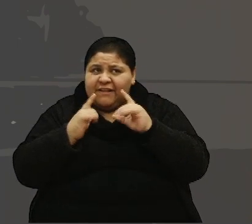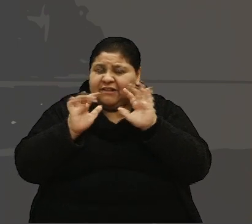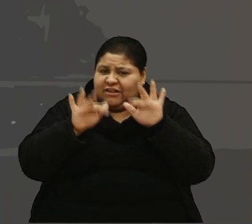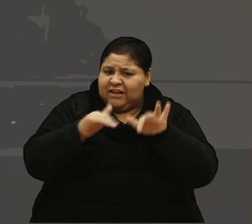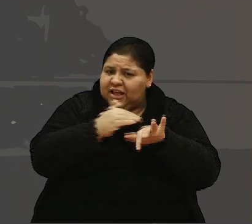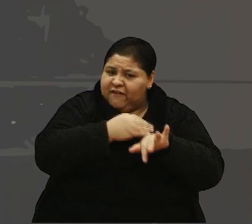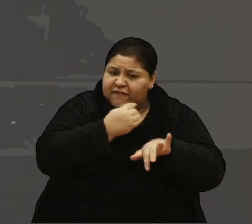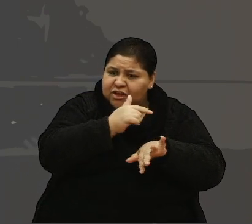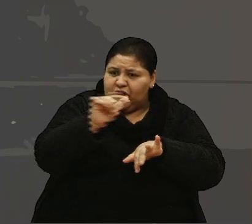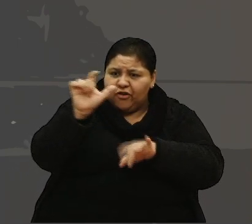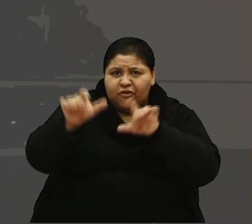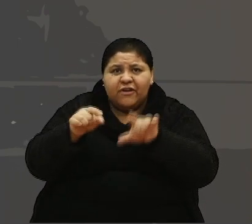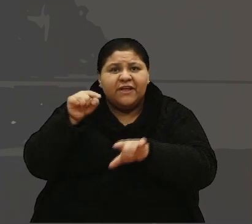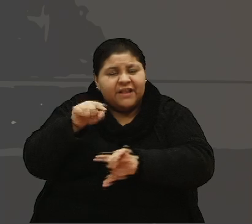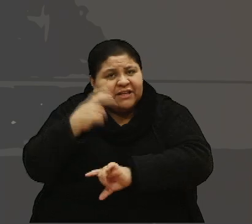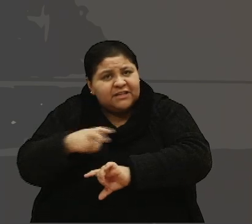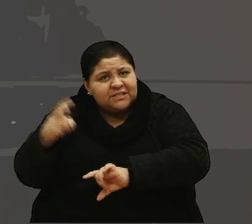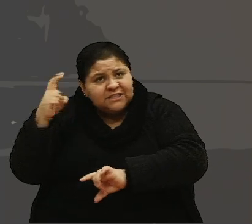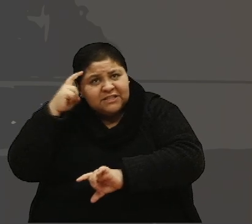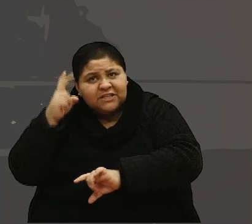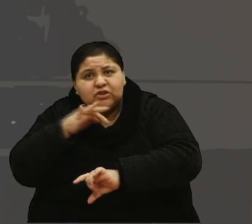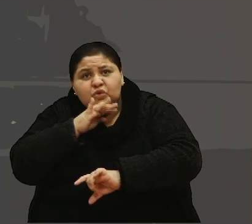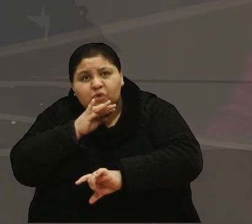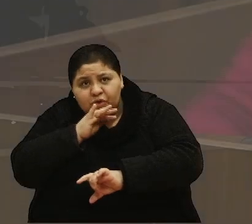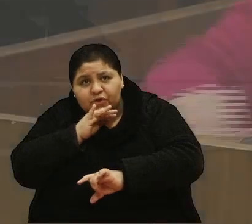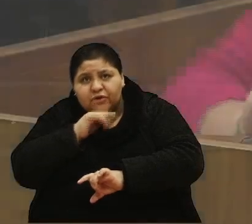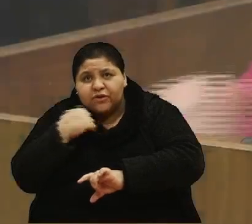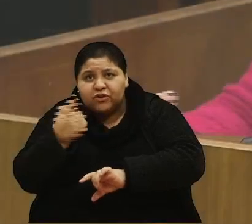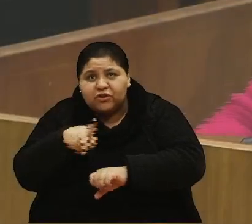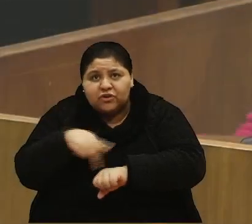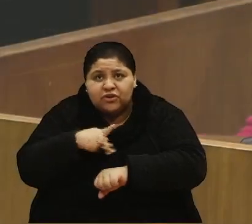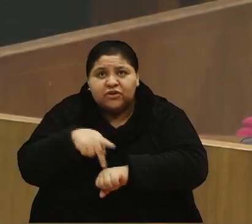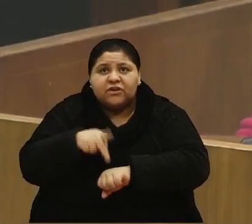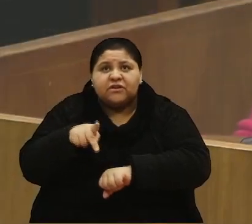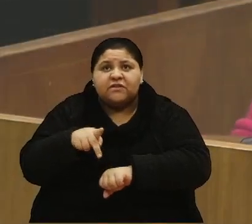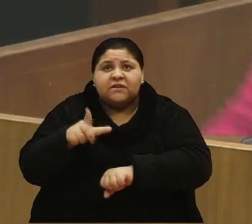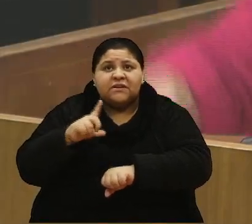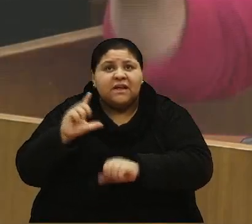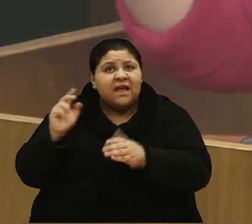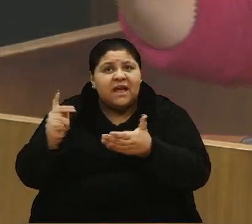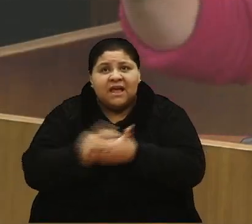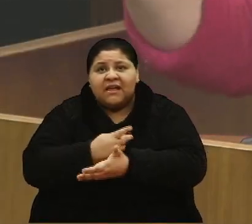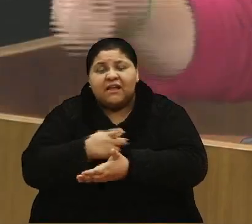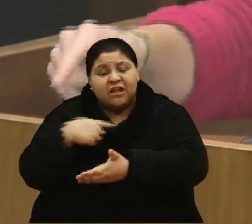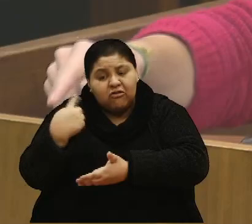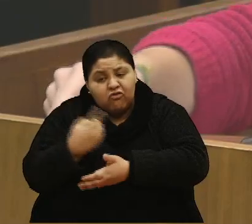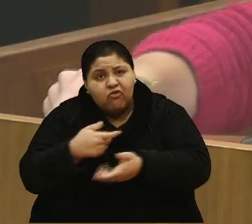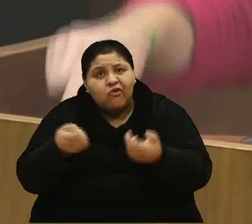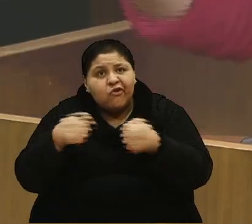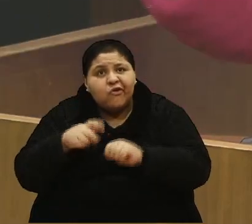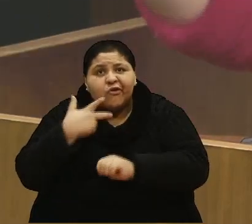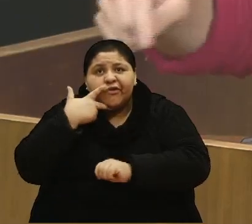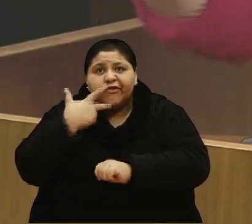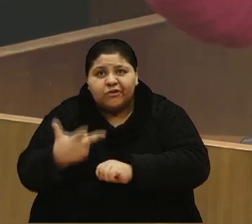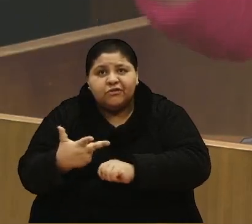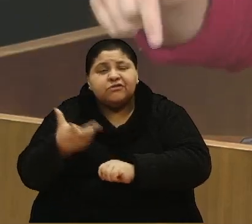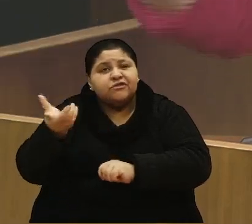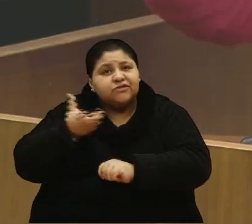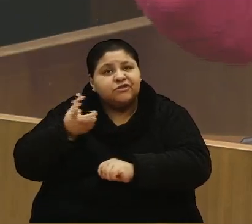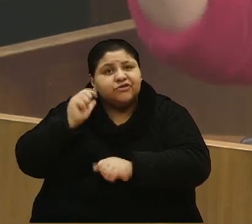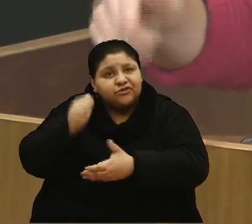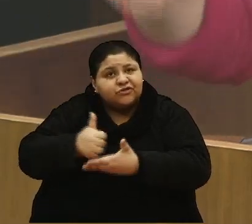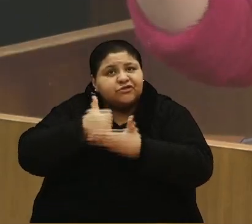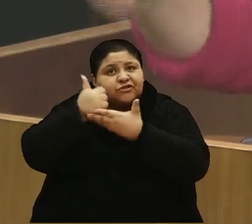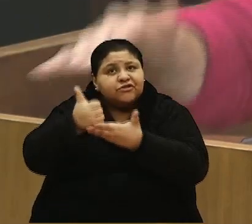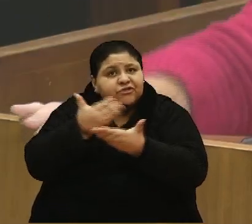vida um do outro. Isso é uma cultura ruim que tem no nosso país, extremamente negativa. E nós precisamos dizer e queremos o apoio